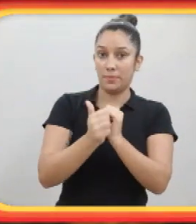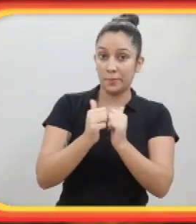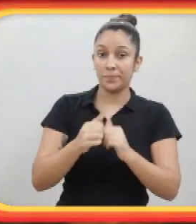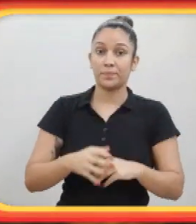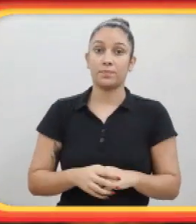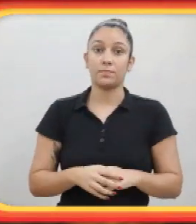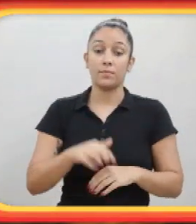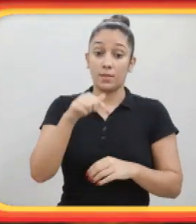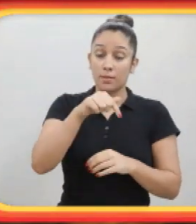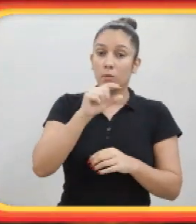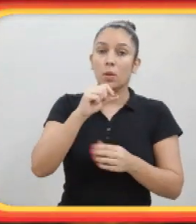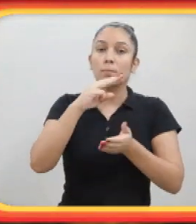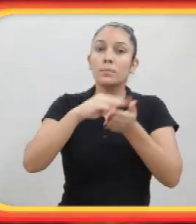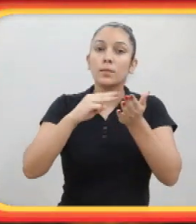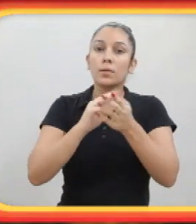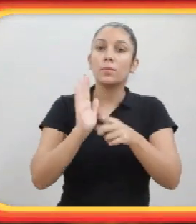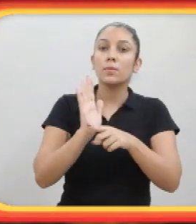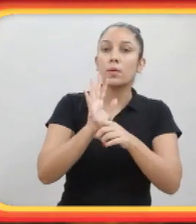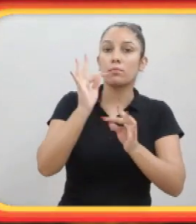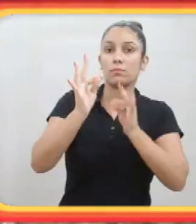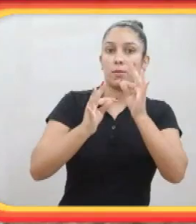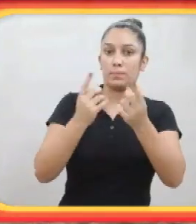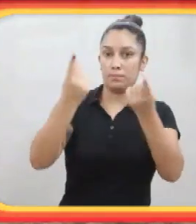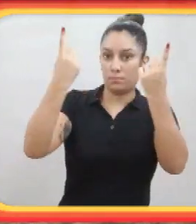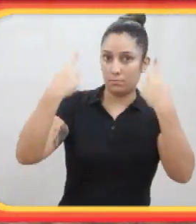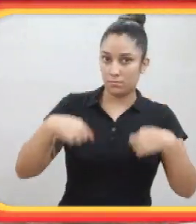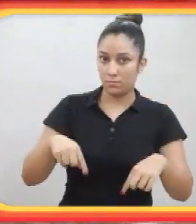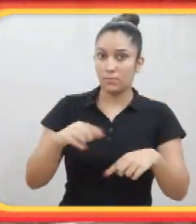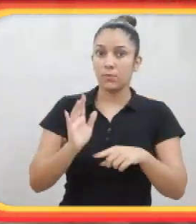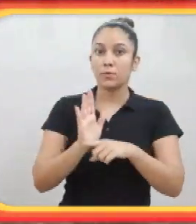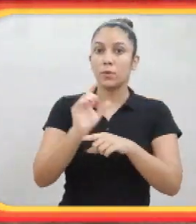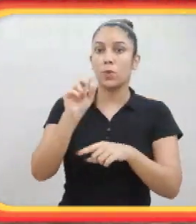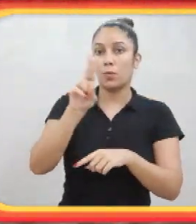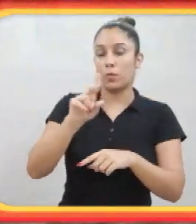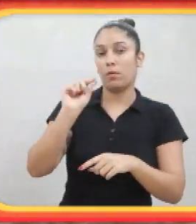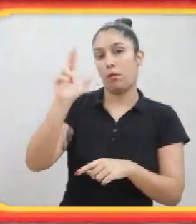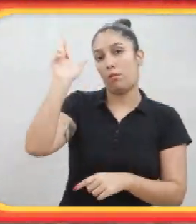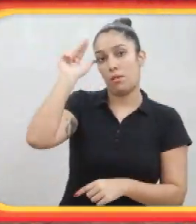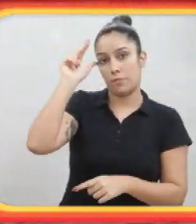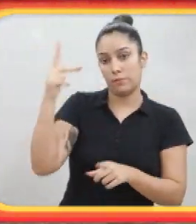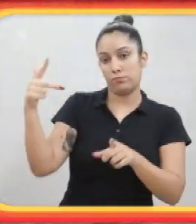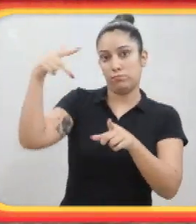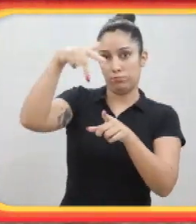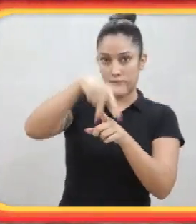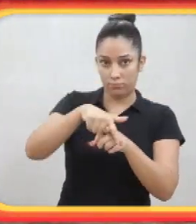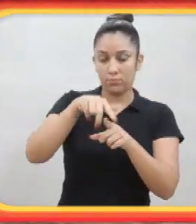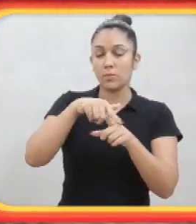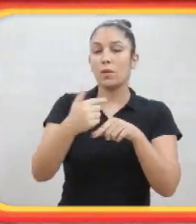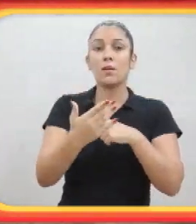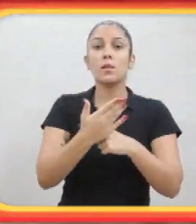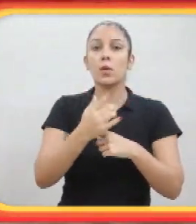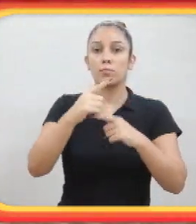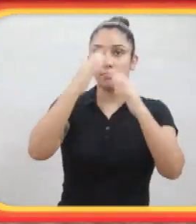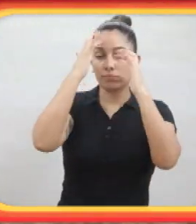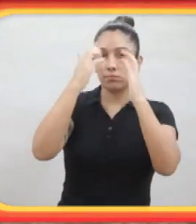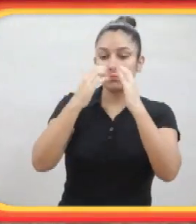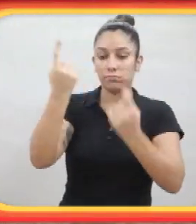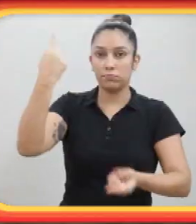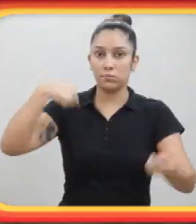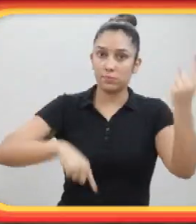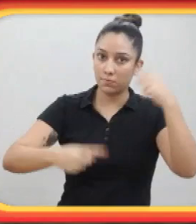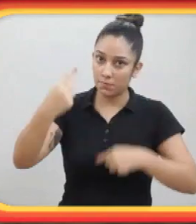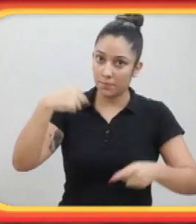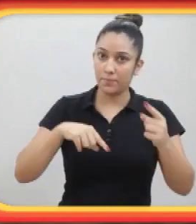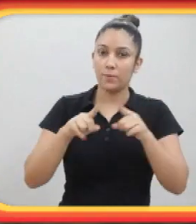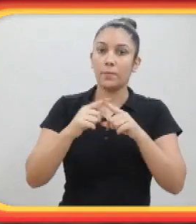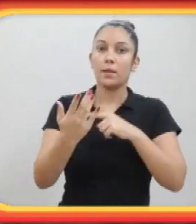da ecoterapia é o pré-esportivo. Então, a ecoterapia é um método terapêutico que se utiliza do